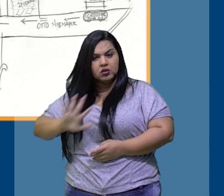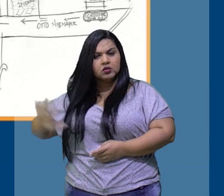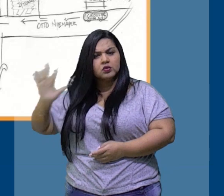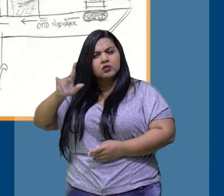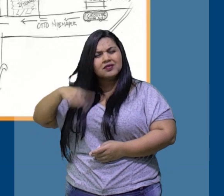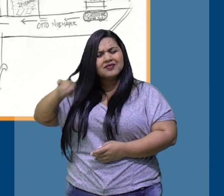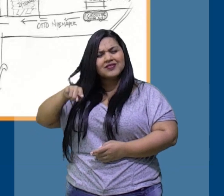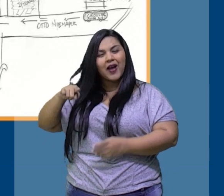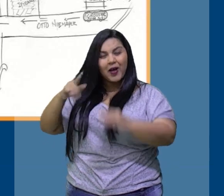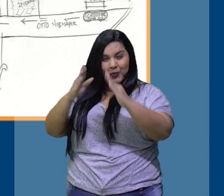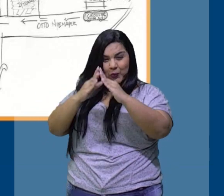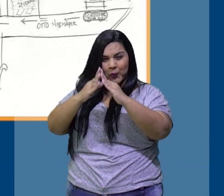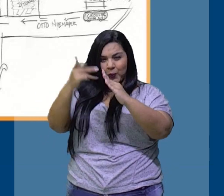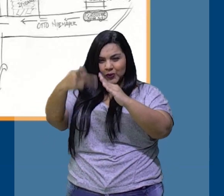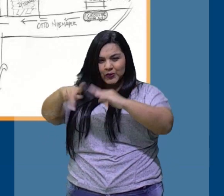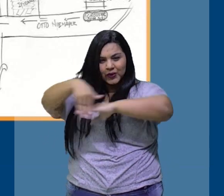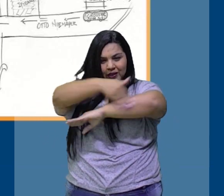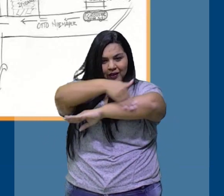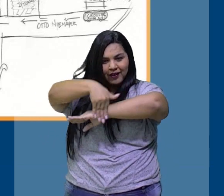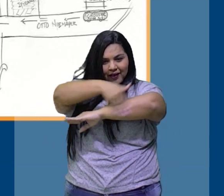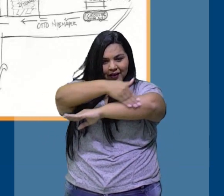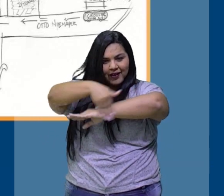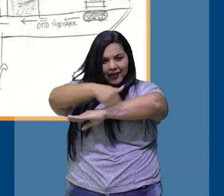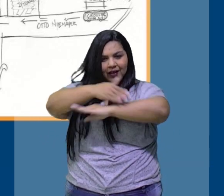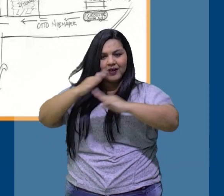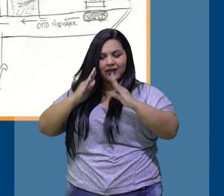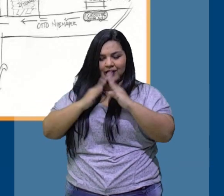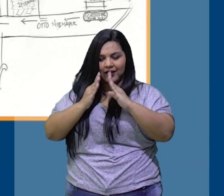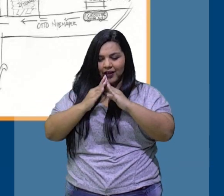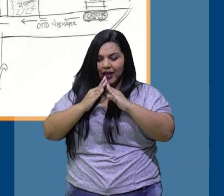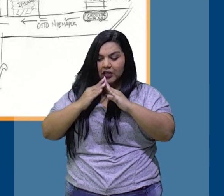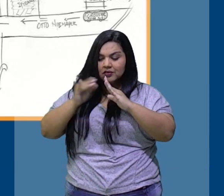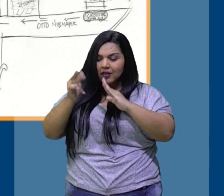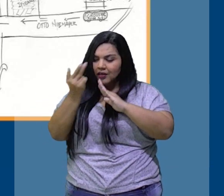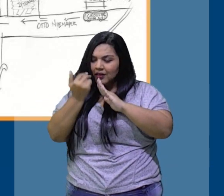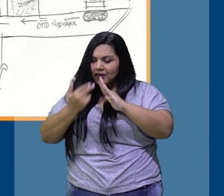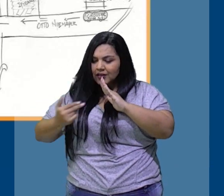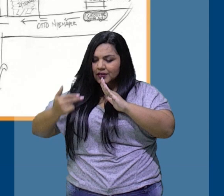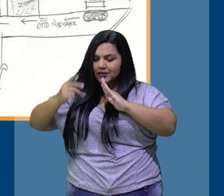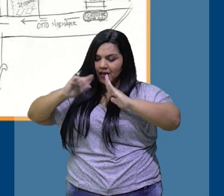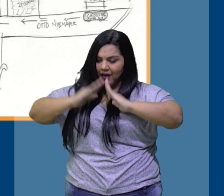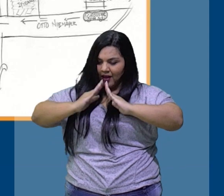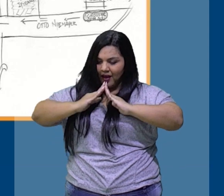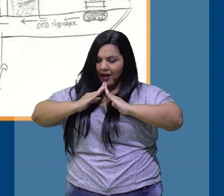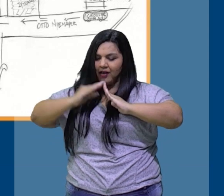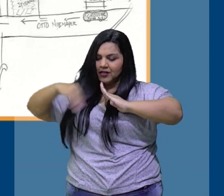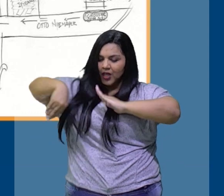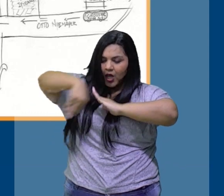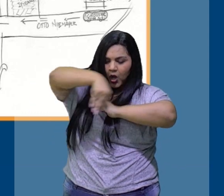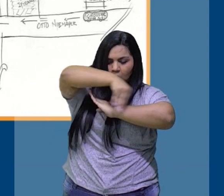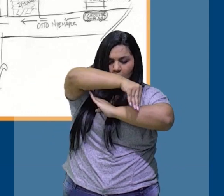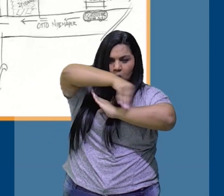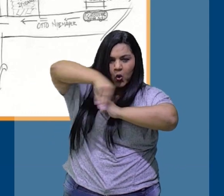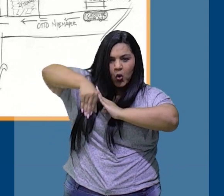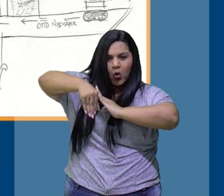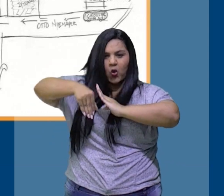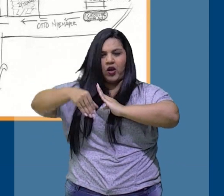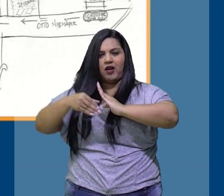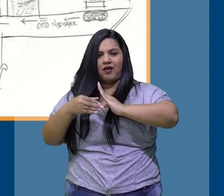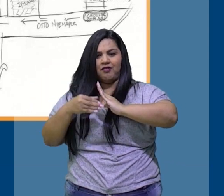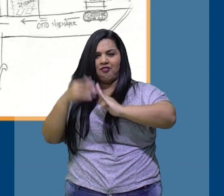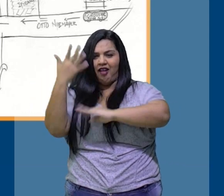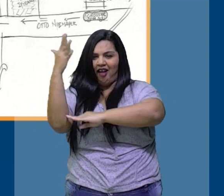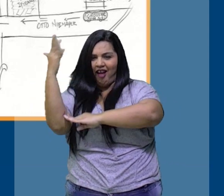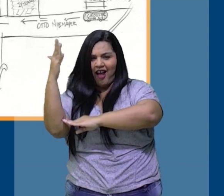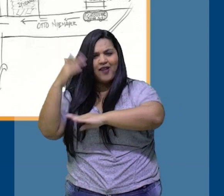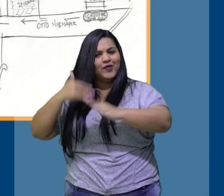moram, né? Que pode ser um croquis, né? Que é um esboço cartográfico de uma determinada área Então, nesse mapa produzido aí sem escala,